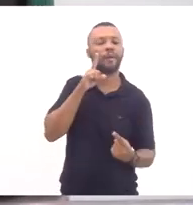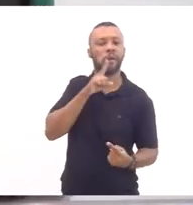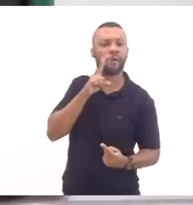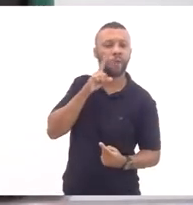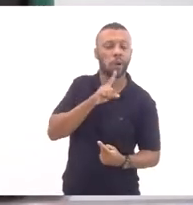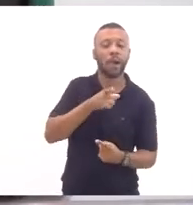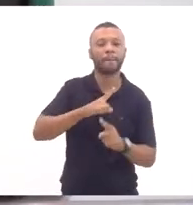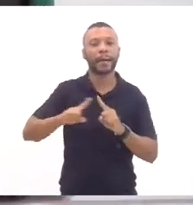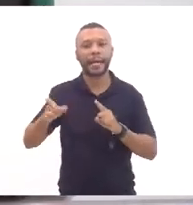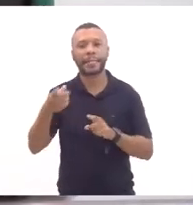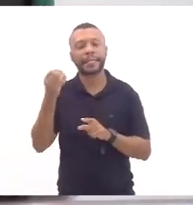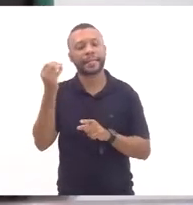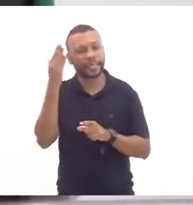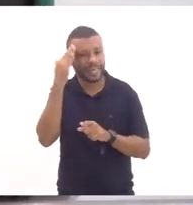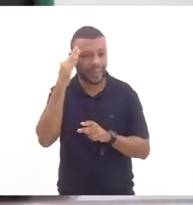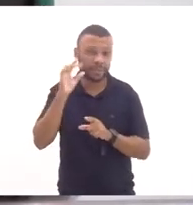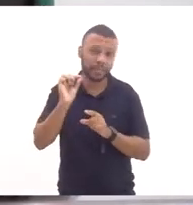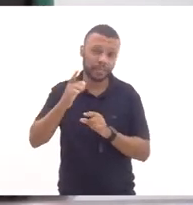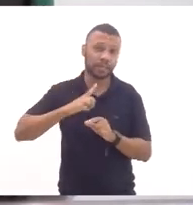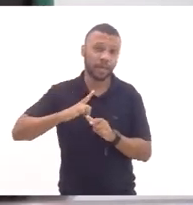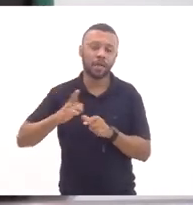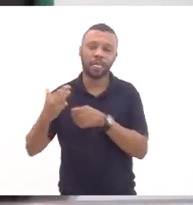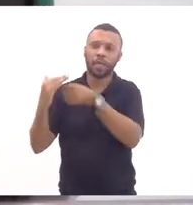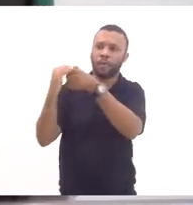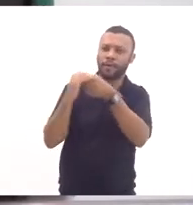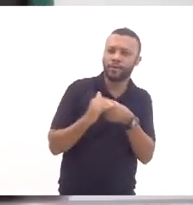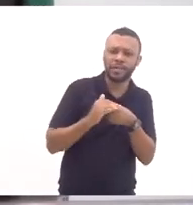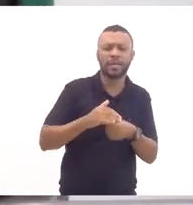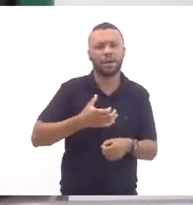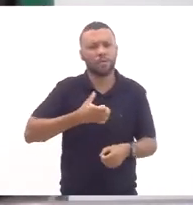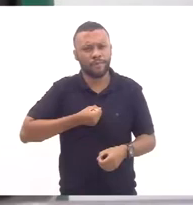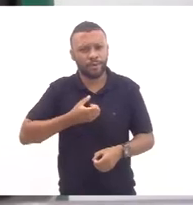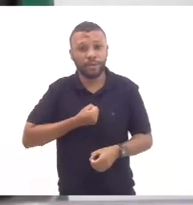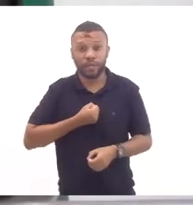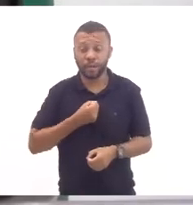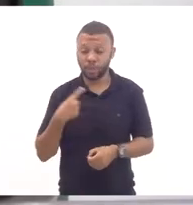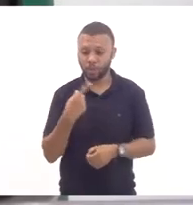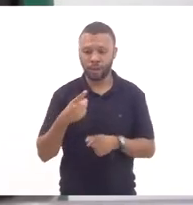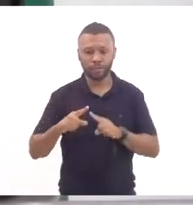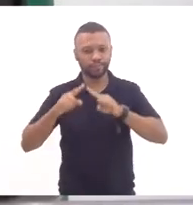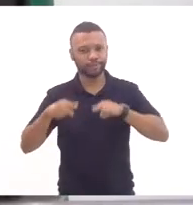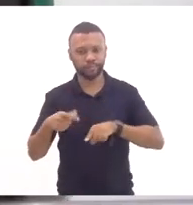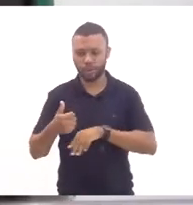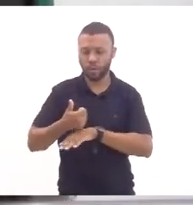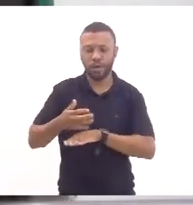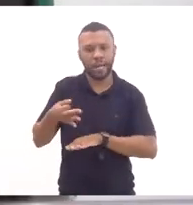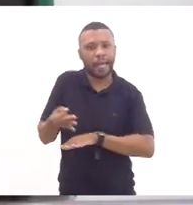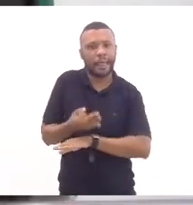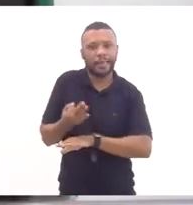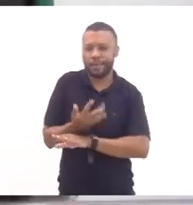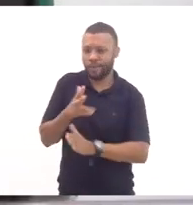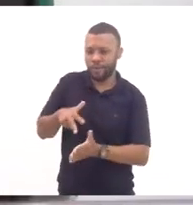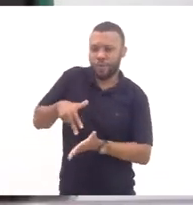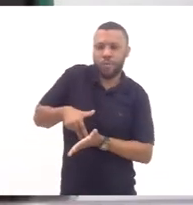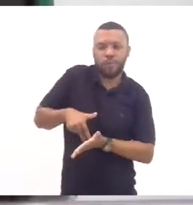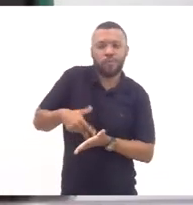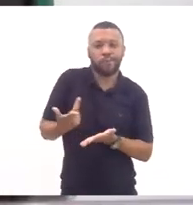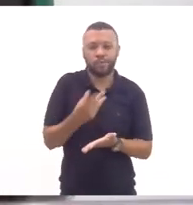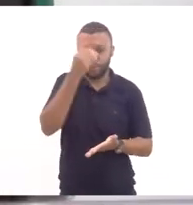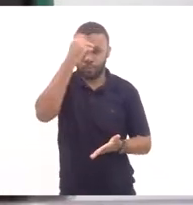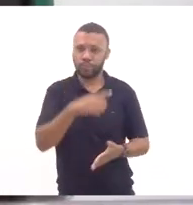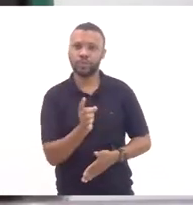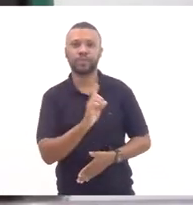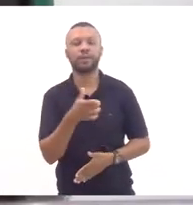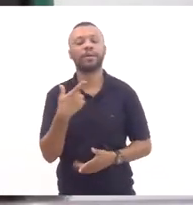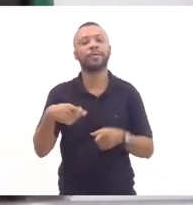e covardia, os trabalhadores e trabalhadoras resistem e não fogem da luta. Também quero fazer uma saudação